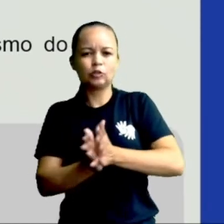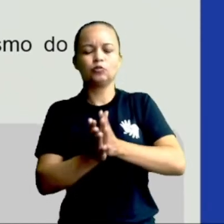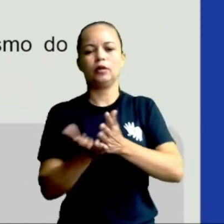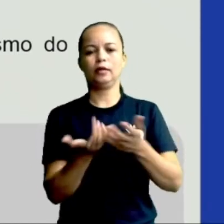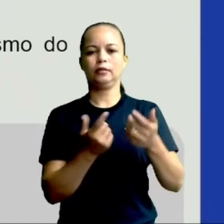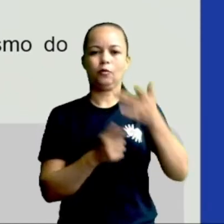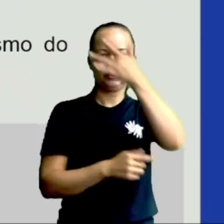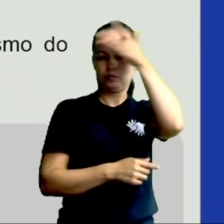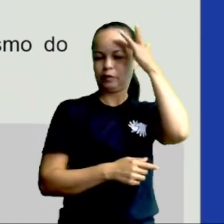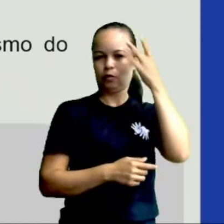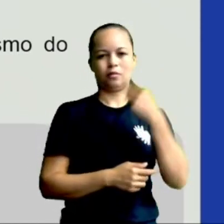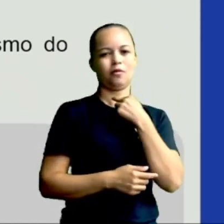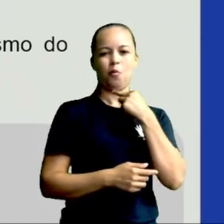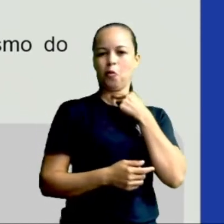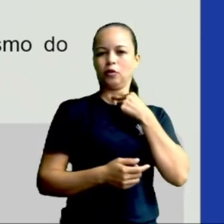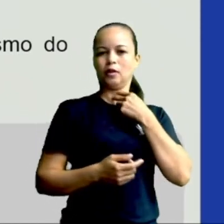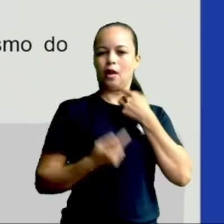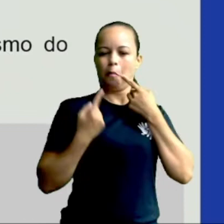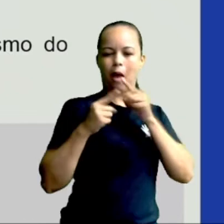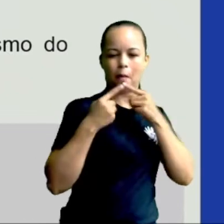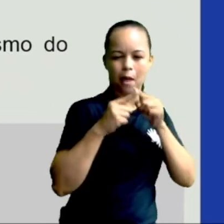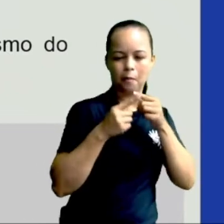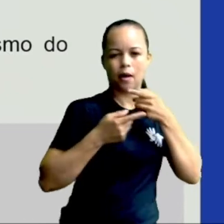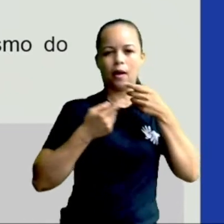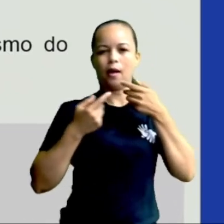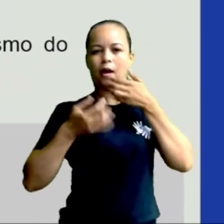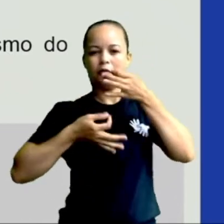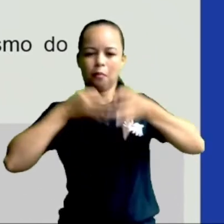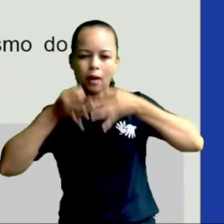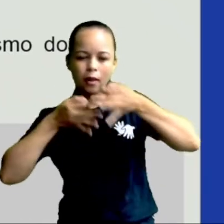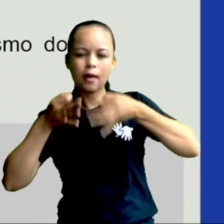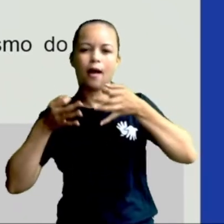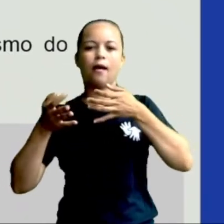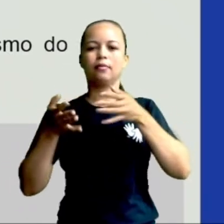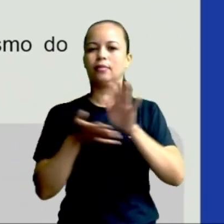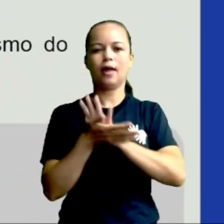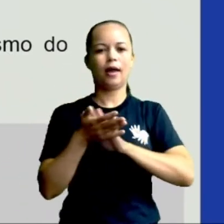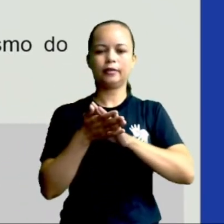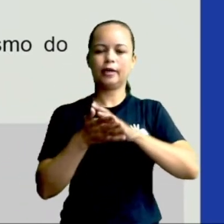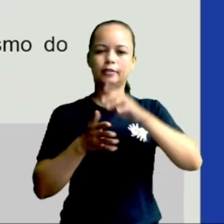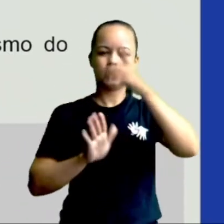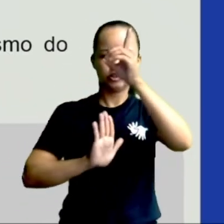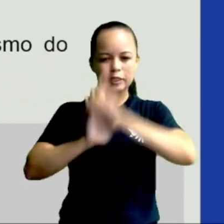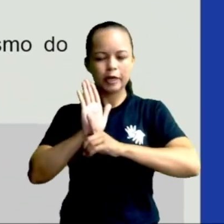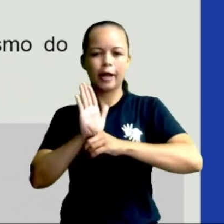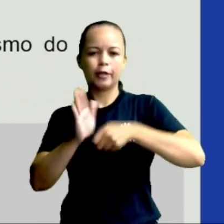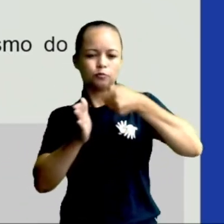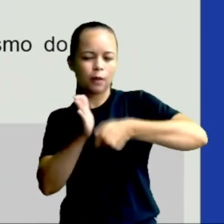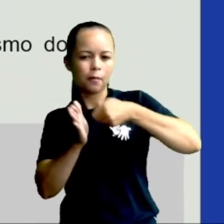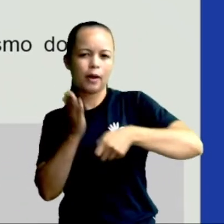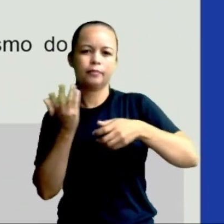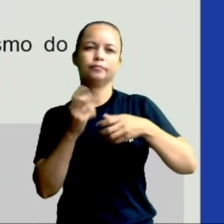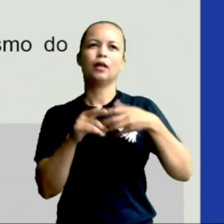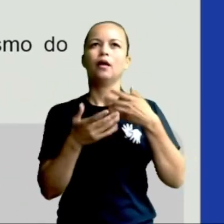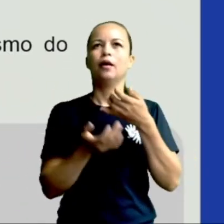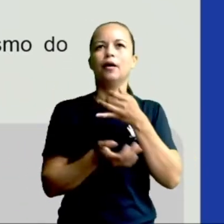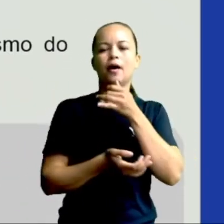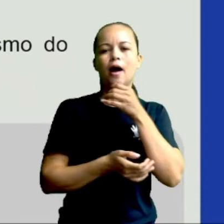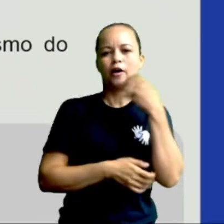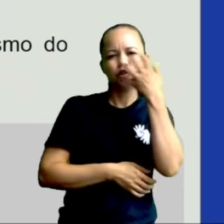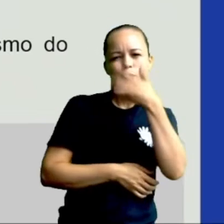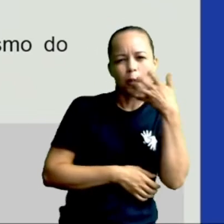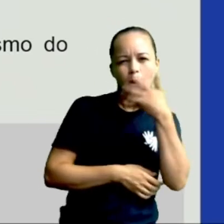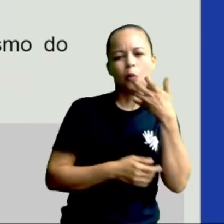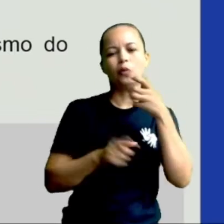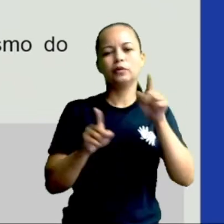podiam criticar o governo, elas não podiam reclamar, exigir seus direitos, né? As músicas,